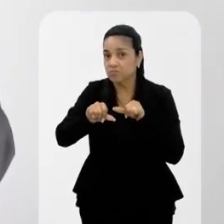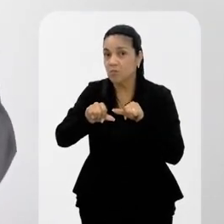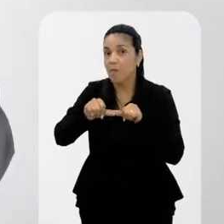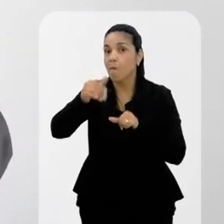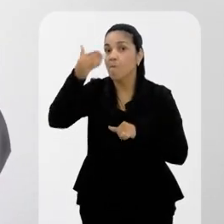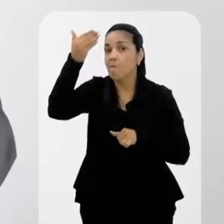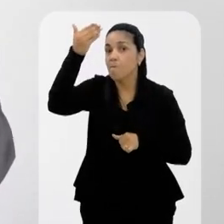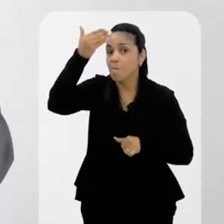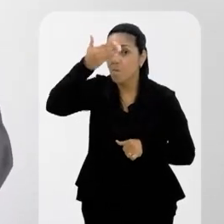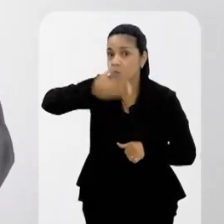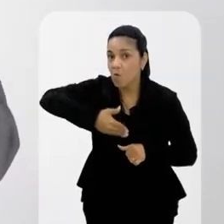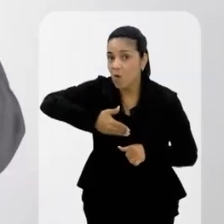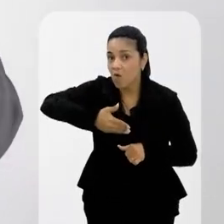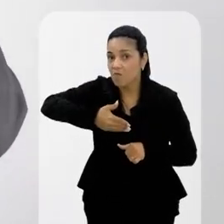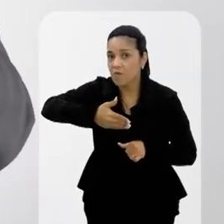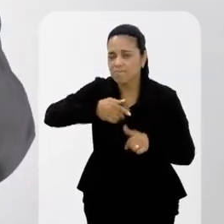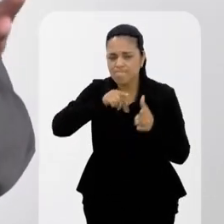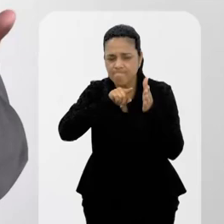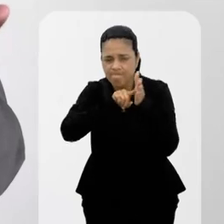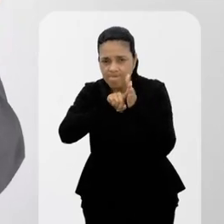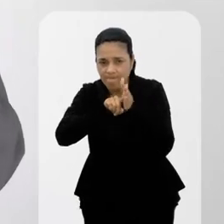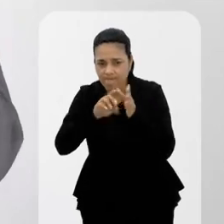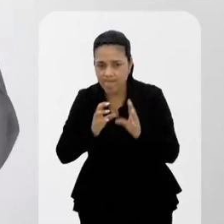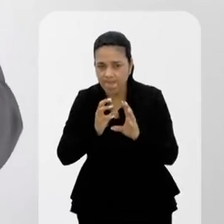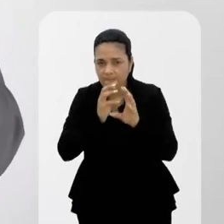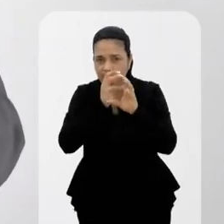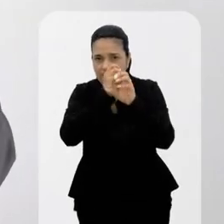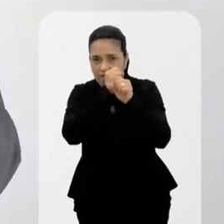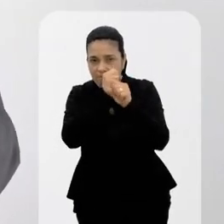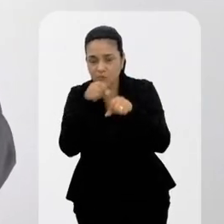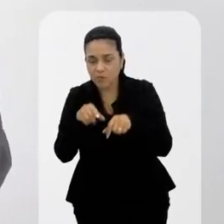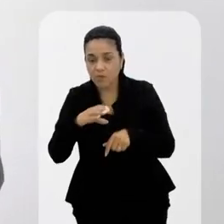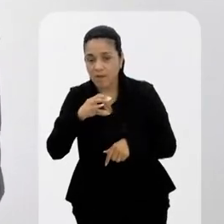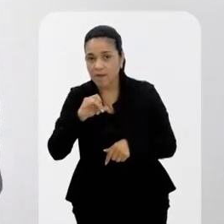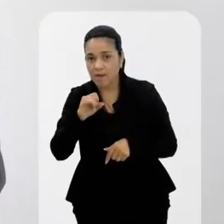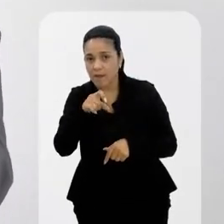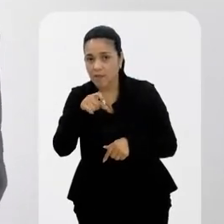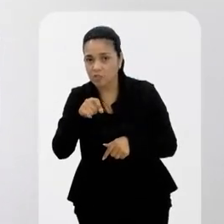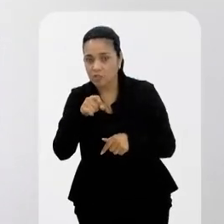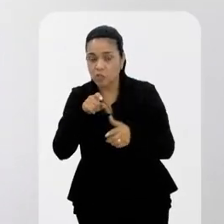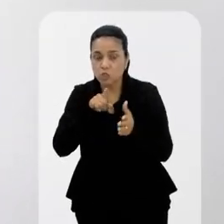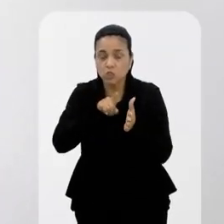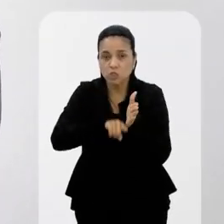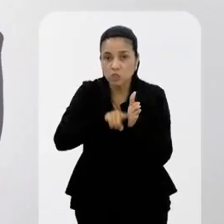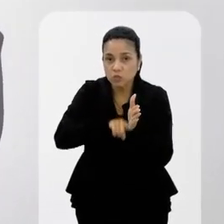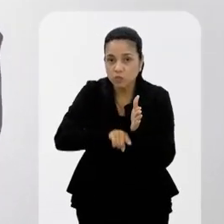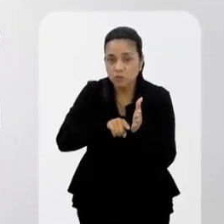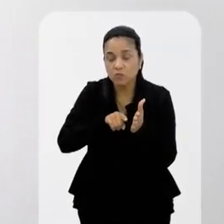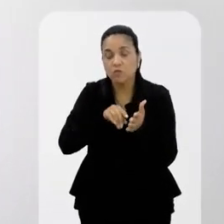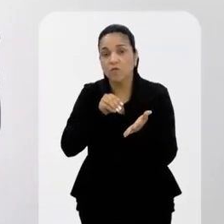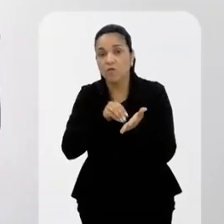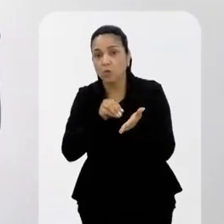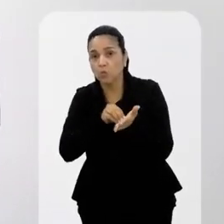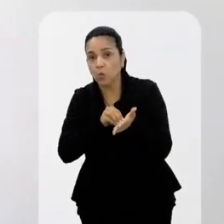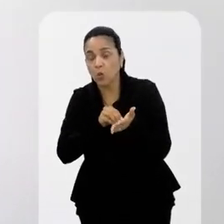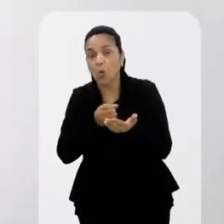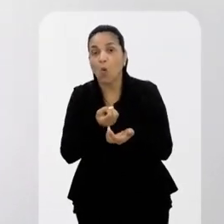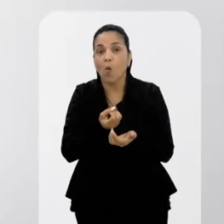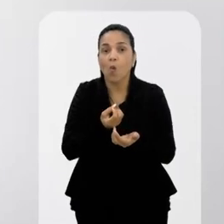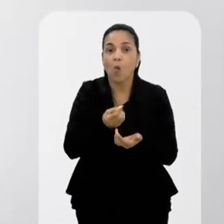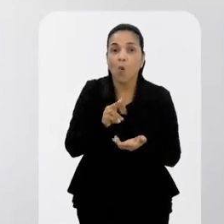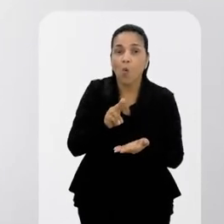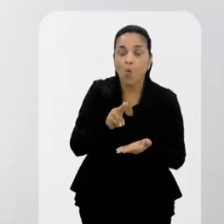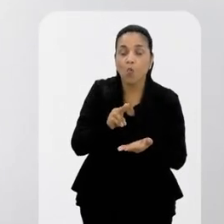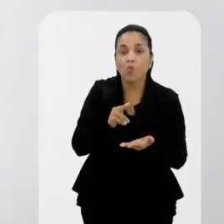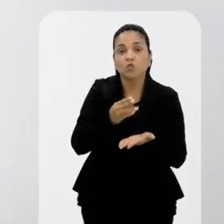como provar isso através de perícia contábil, verificar no caixa que sobrou ou faltou, ou através de câmeras. Então,